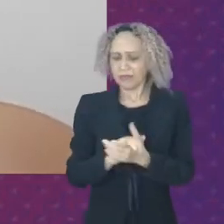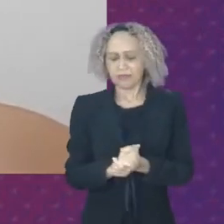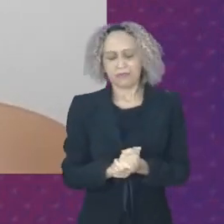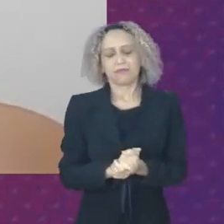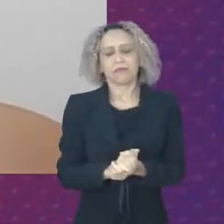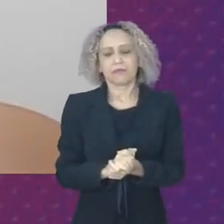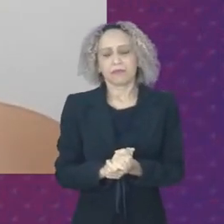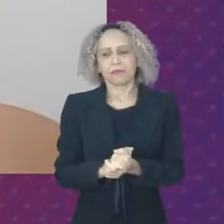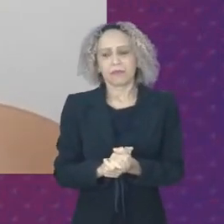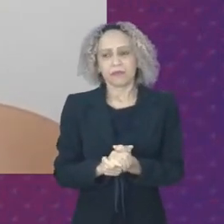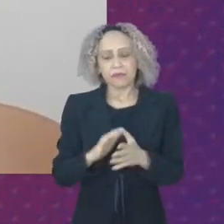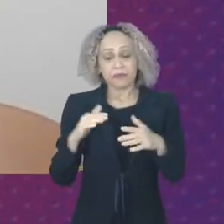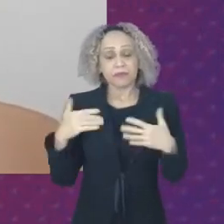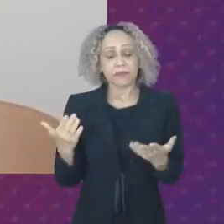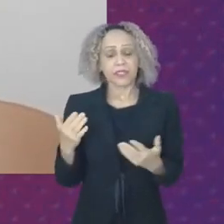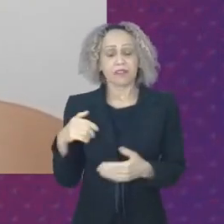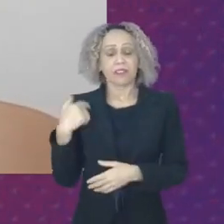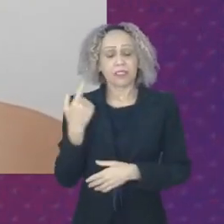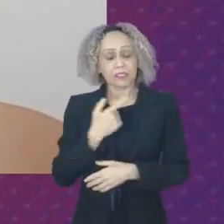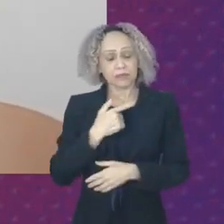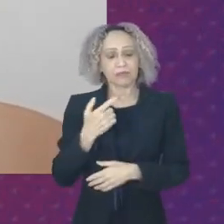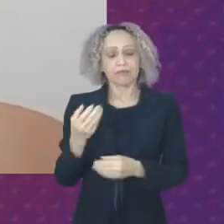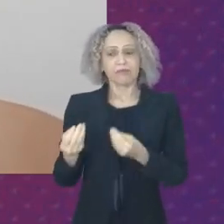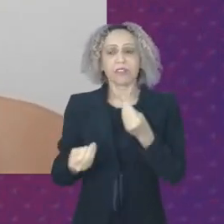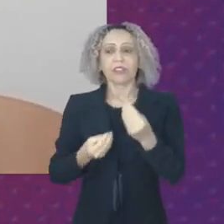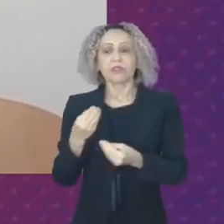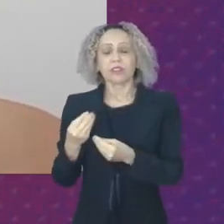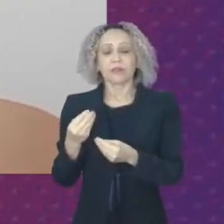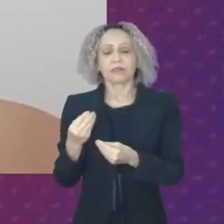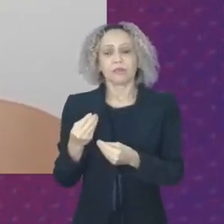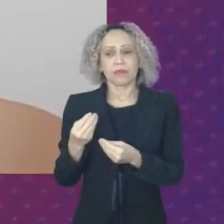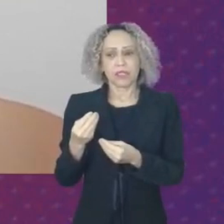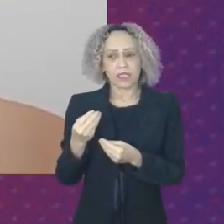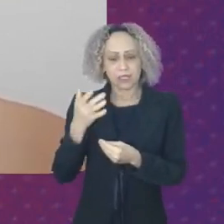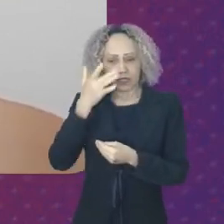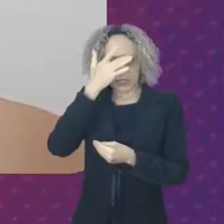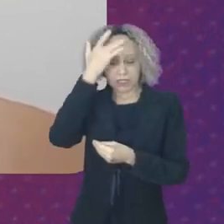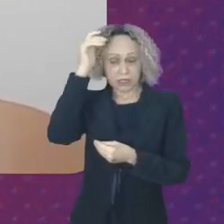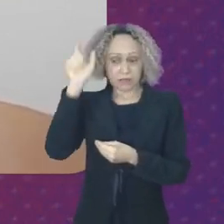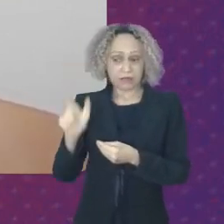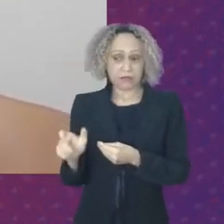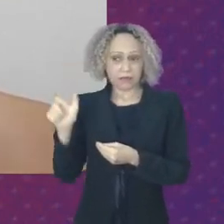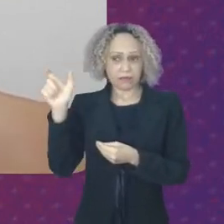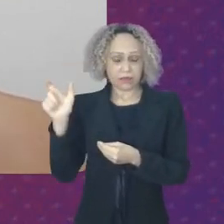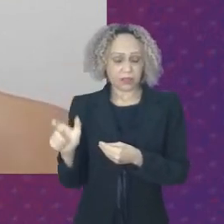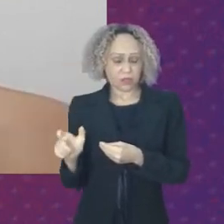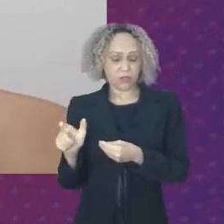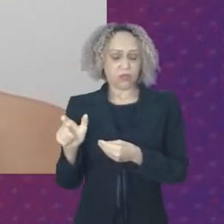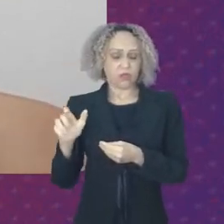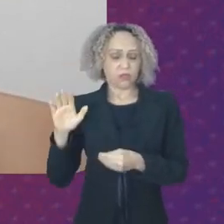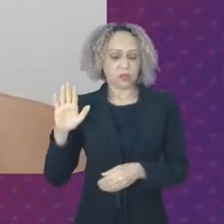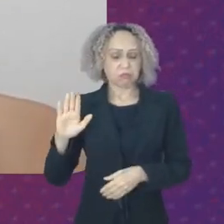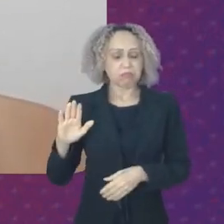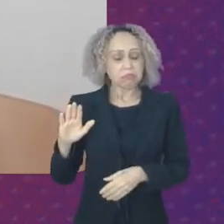aí da marca, do tradicional, mas leia-se as candidaturas.